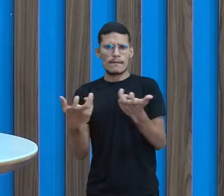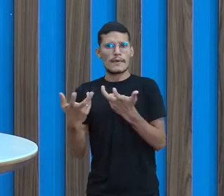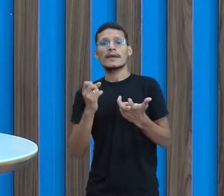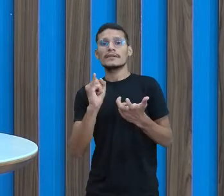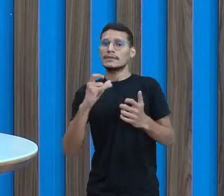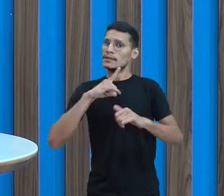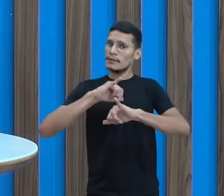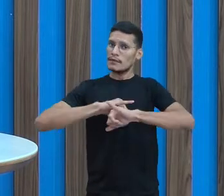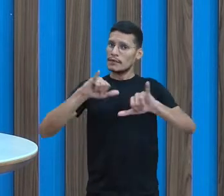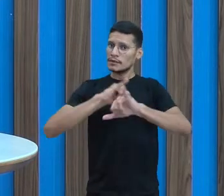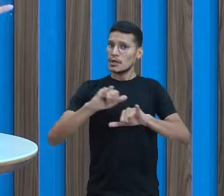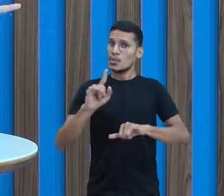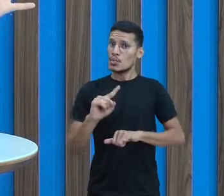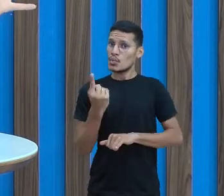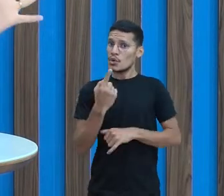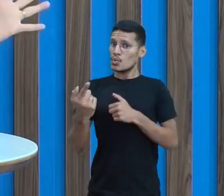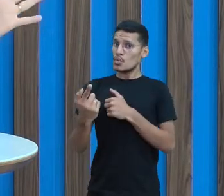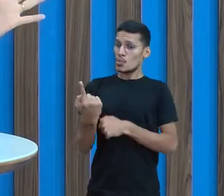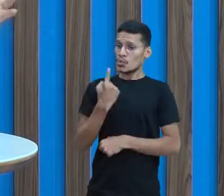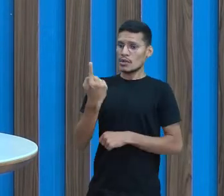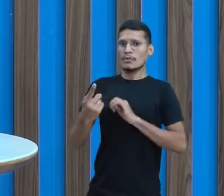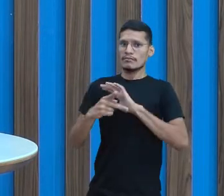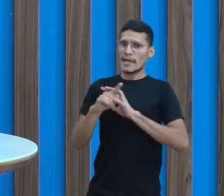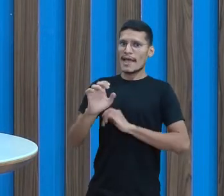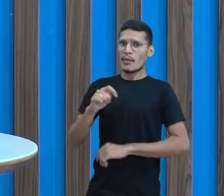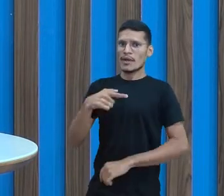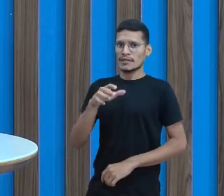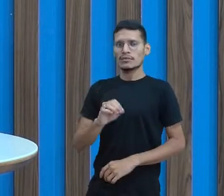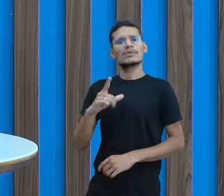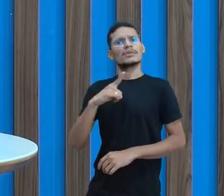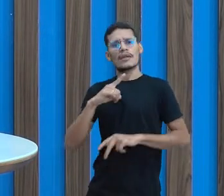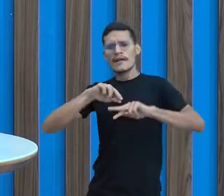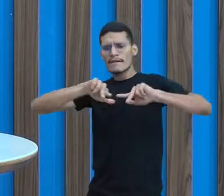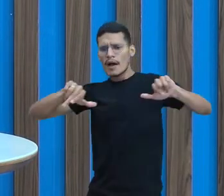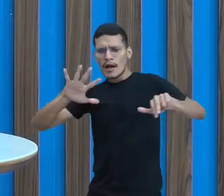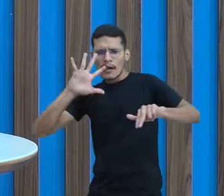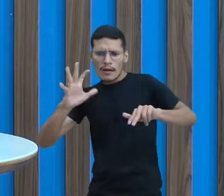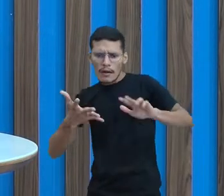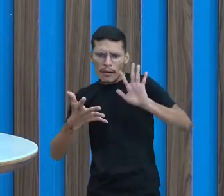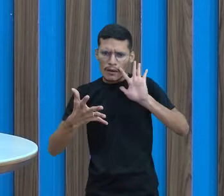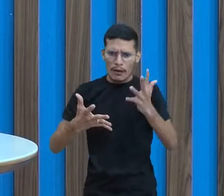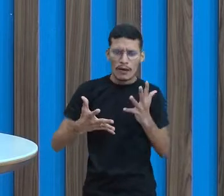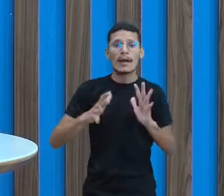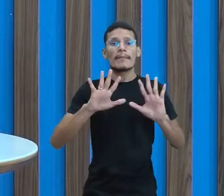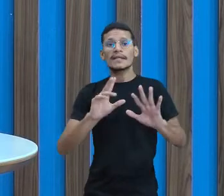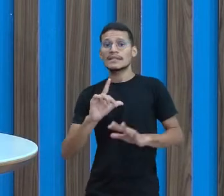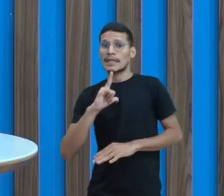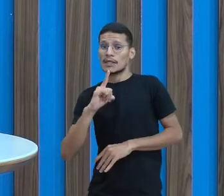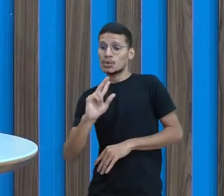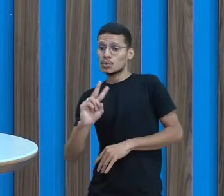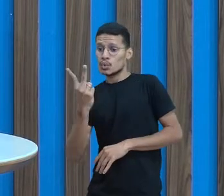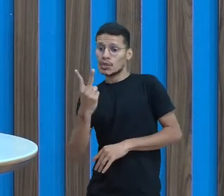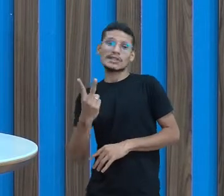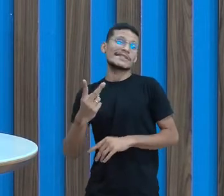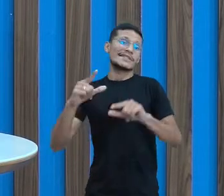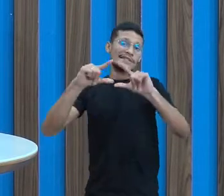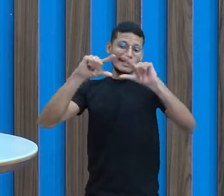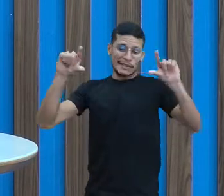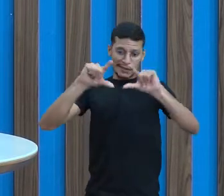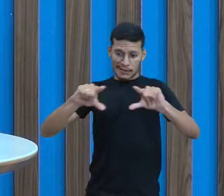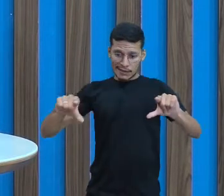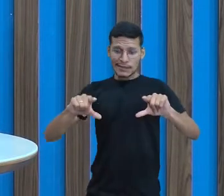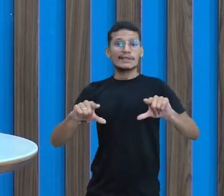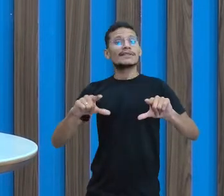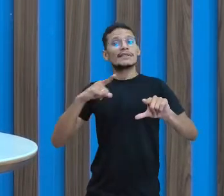única equação, você pode achar infinitas soluções. Mas quando você tem duas equações, cada uma com duas incógnitas, que são